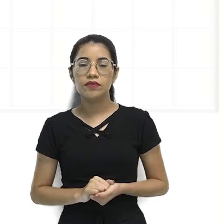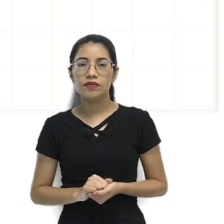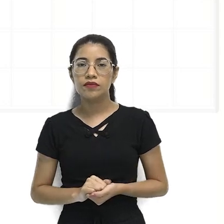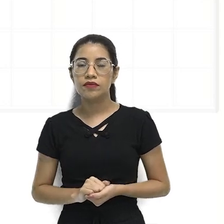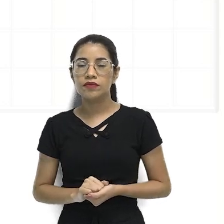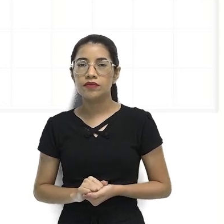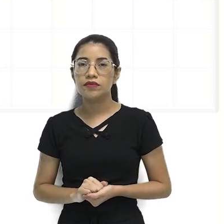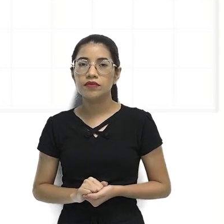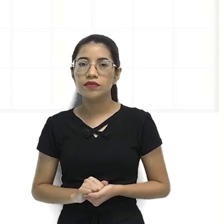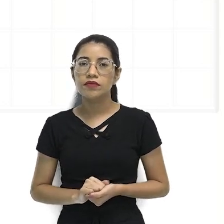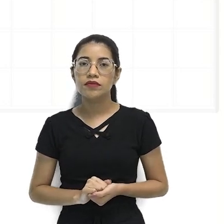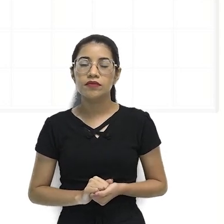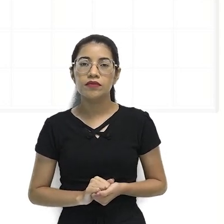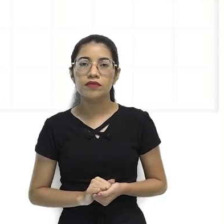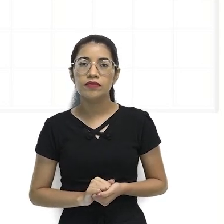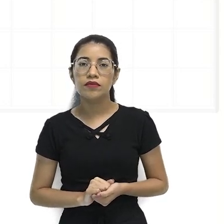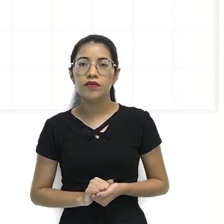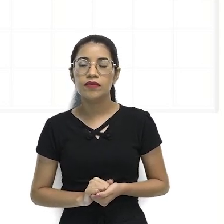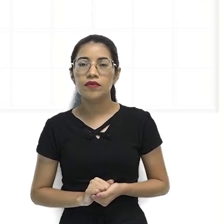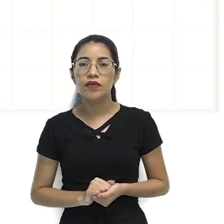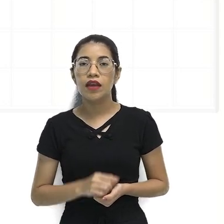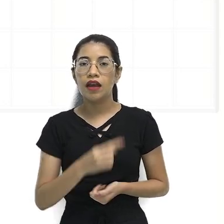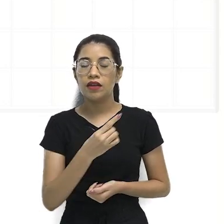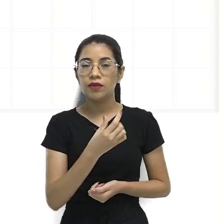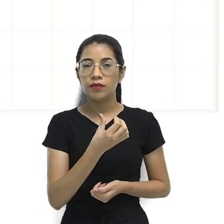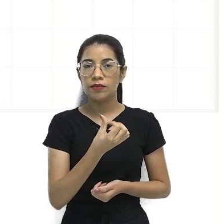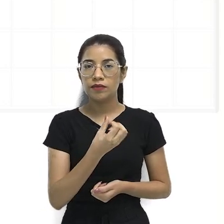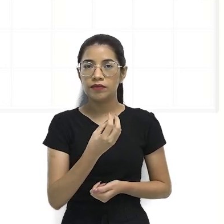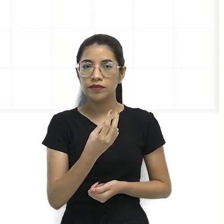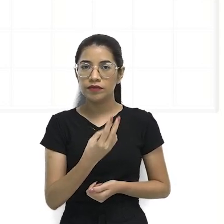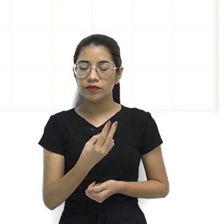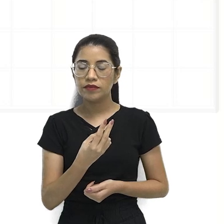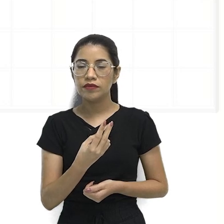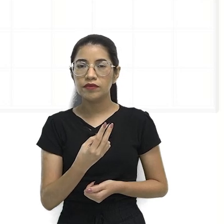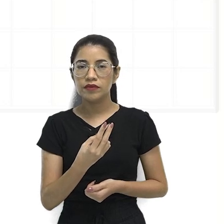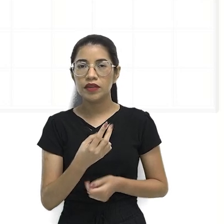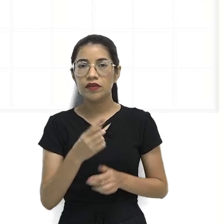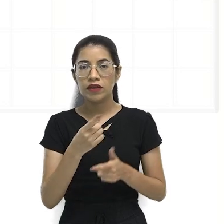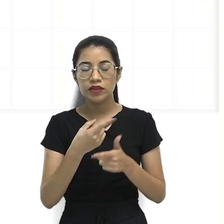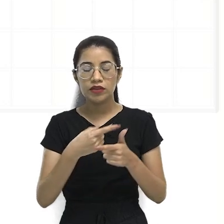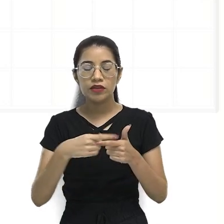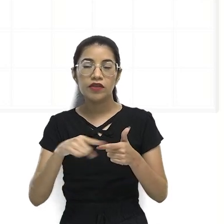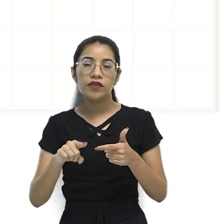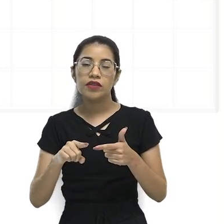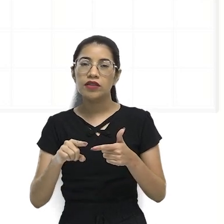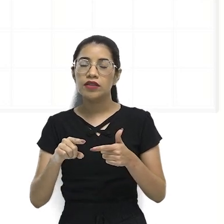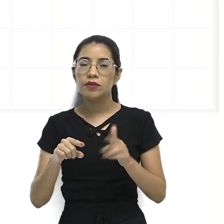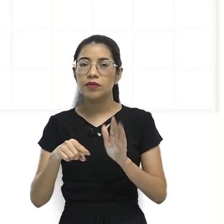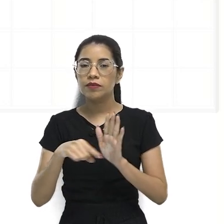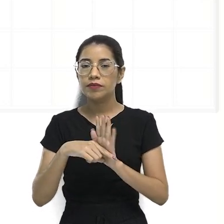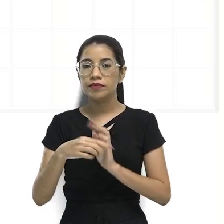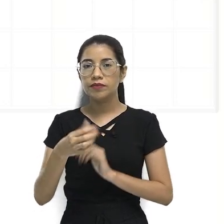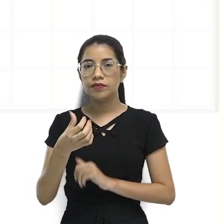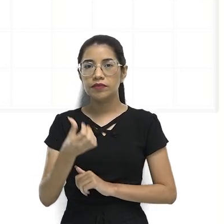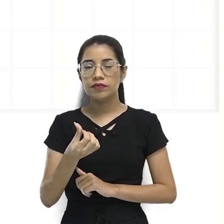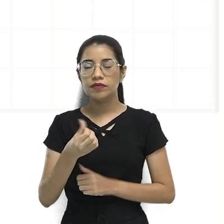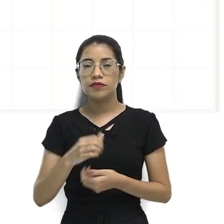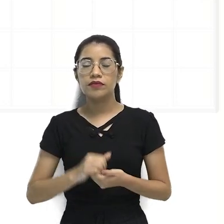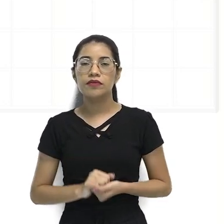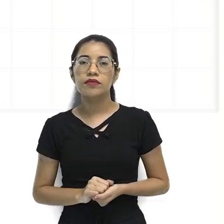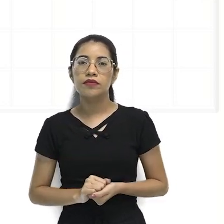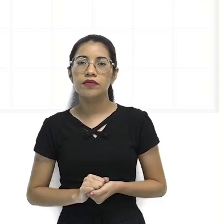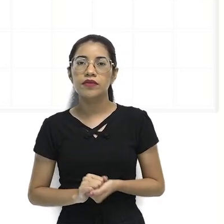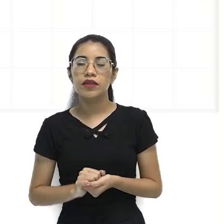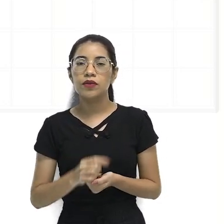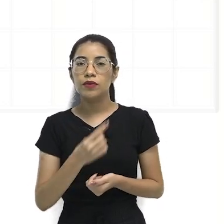Certo? Tranquilo até aí? Agora eu vou pegar esse 162 e vou dividir por menos 6. Então